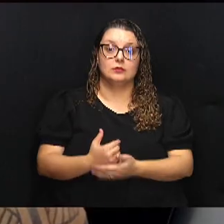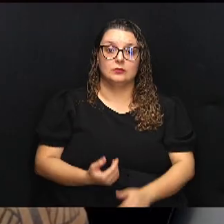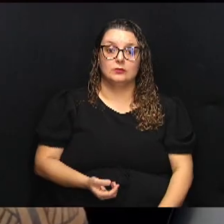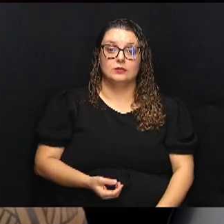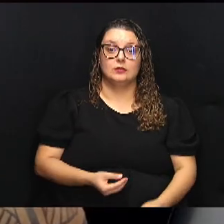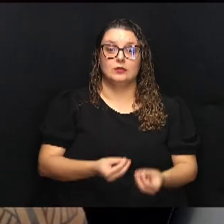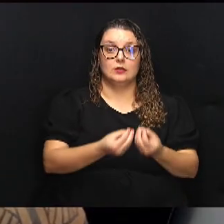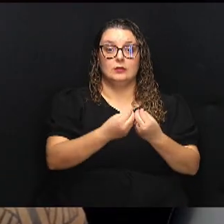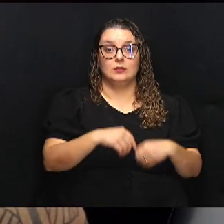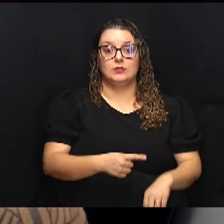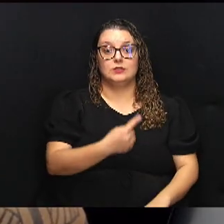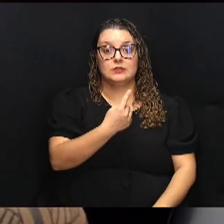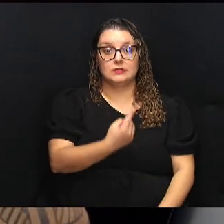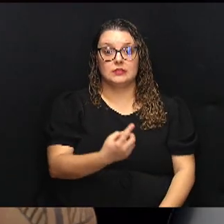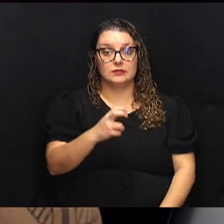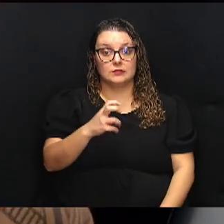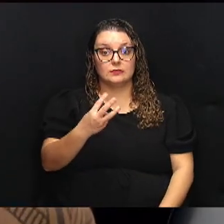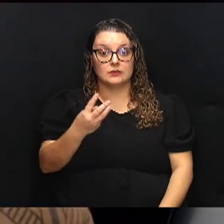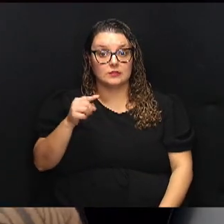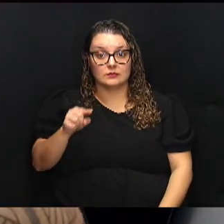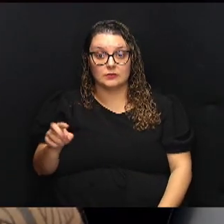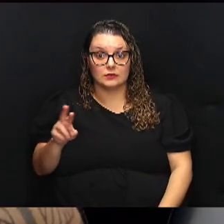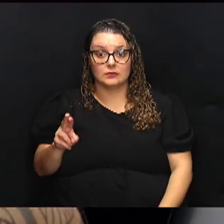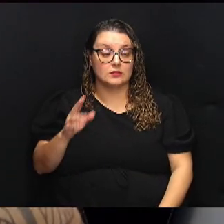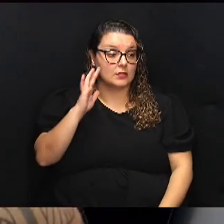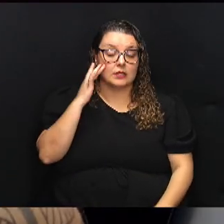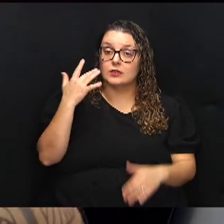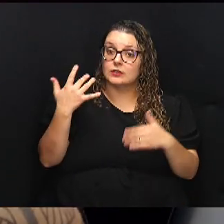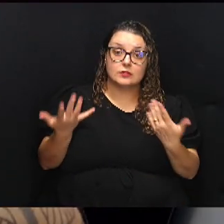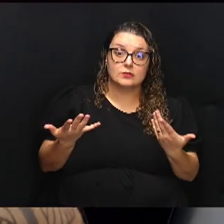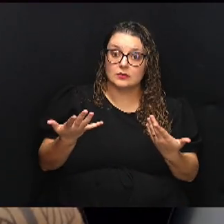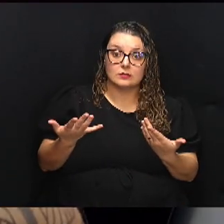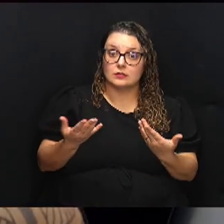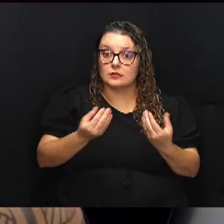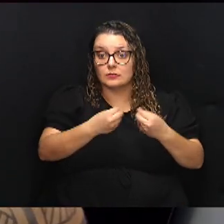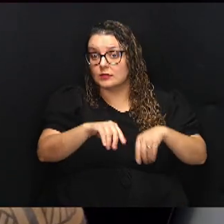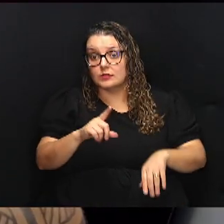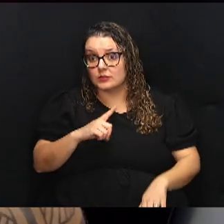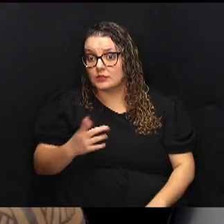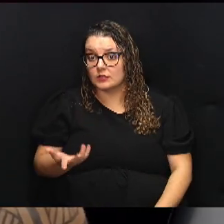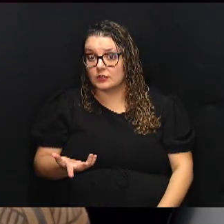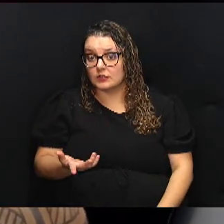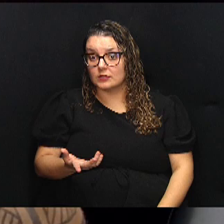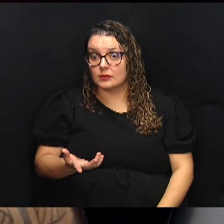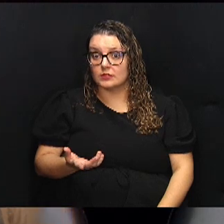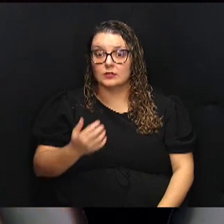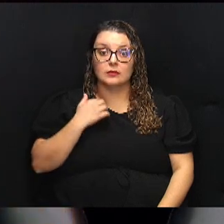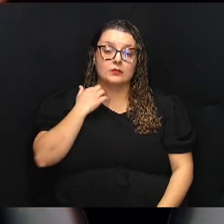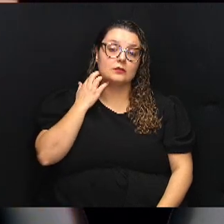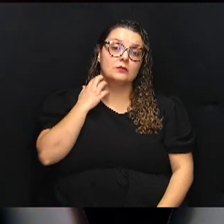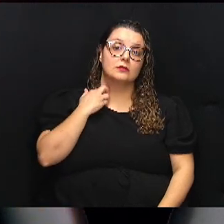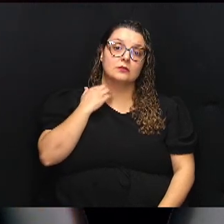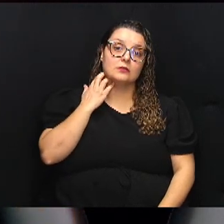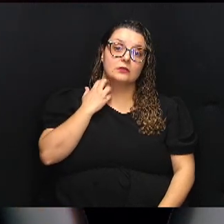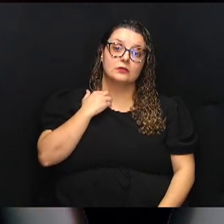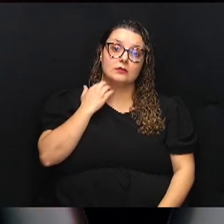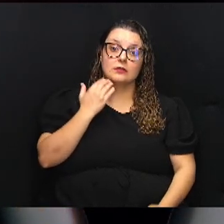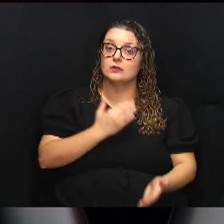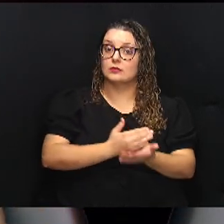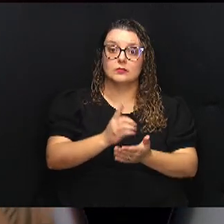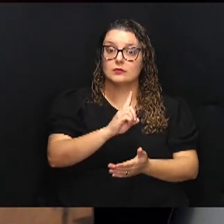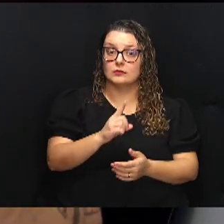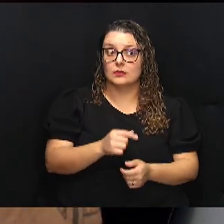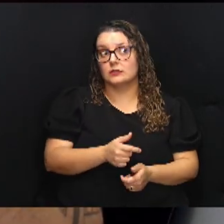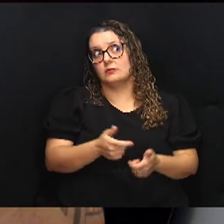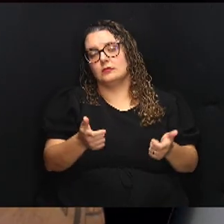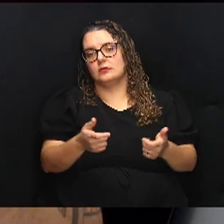Prejuízo de 153 mil reais. E ele nem sabia que estava tendo prejuízo. E ele começou não faz muito tempo.